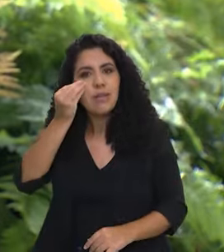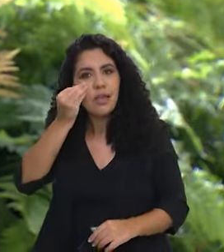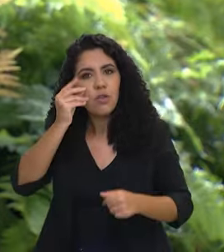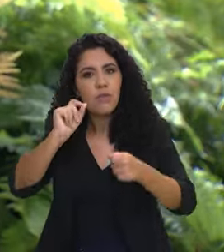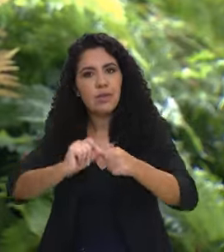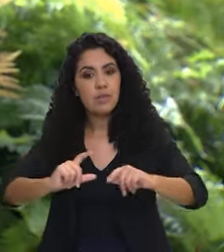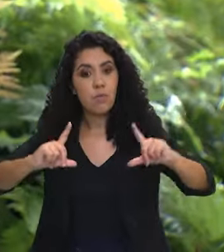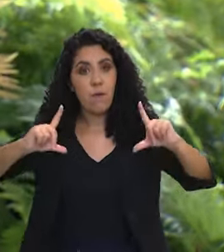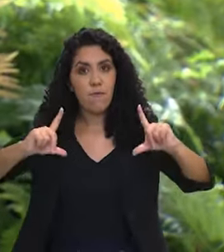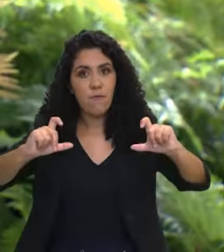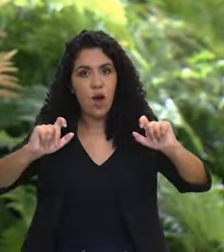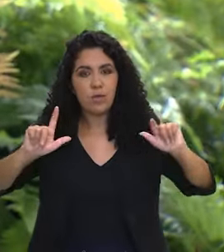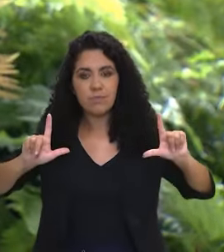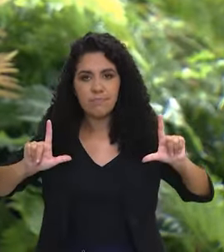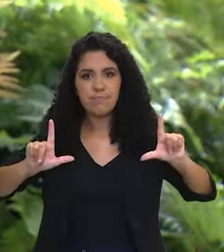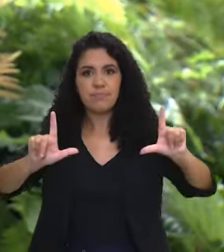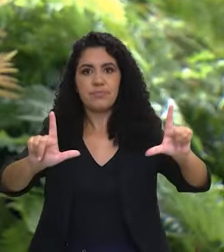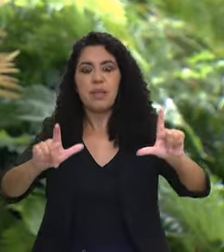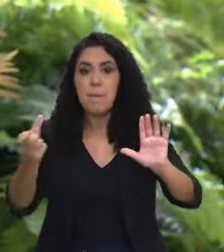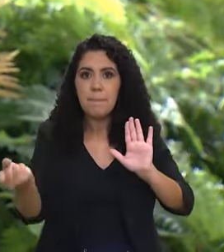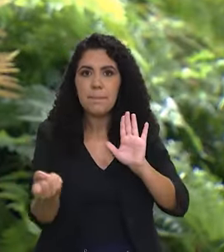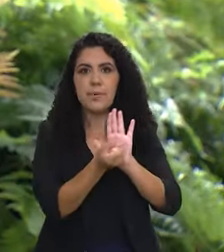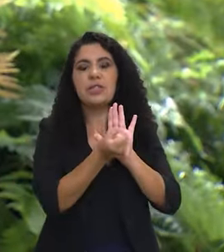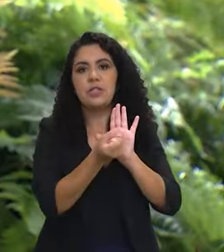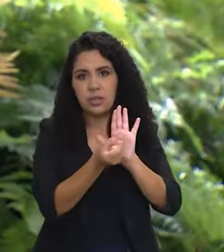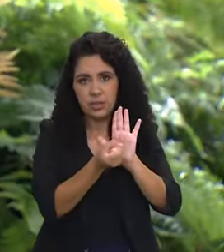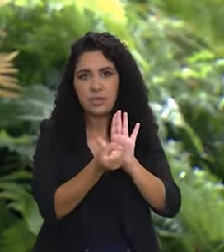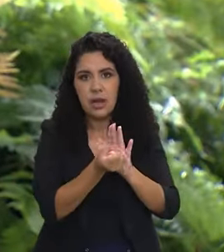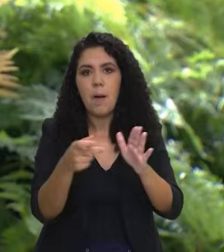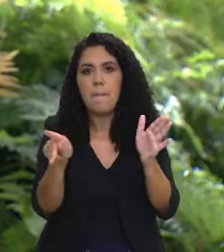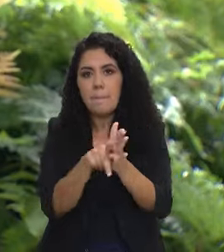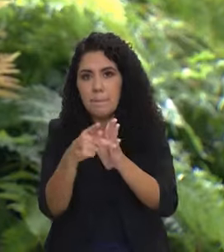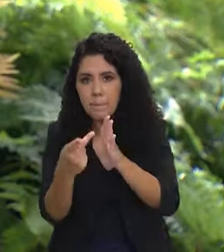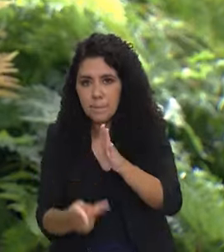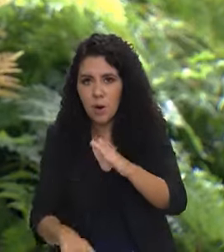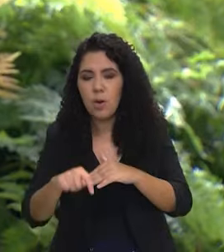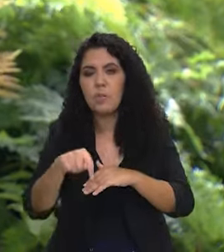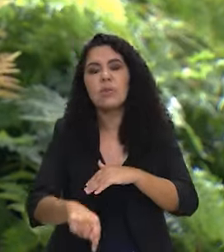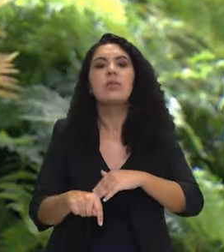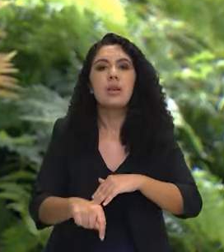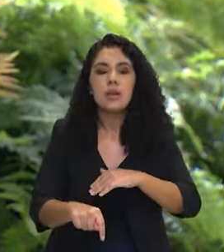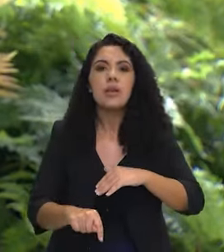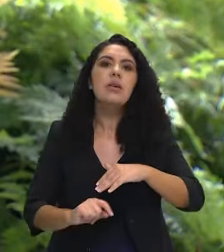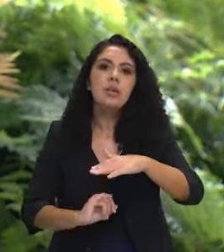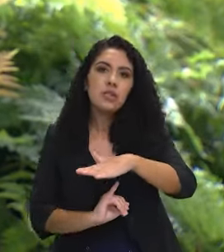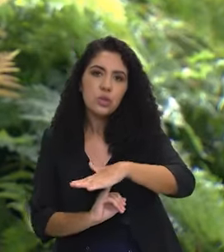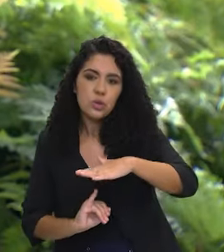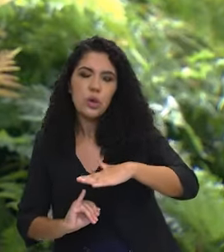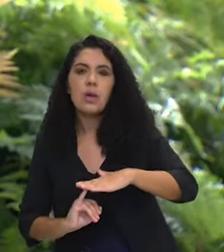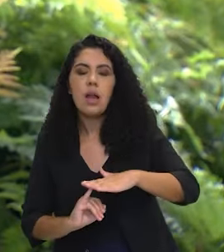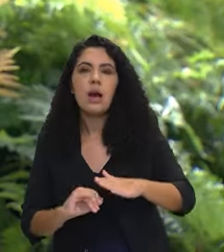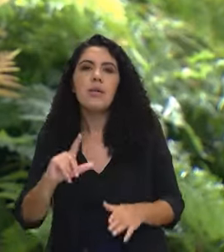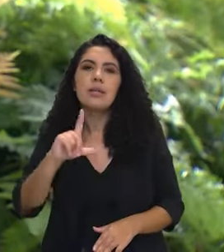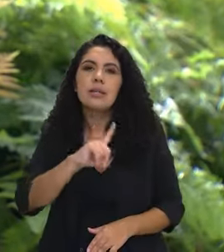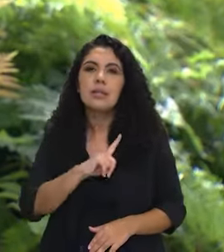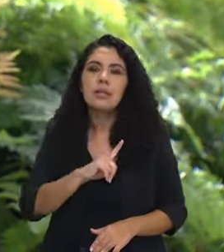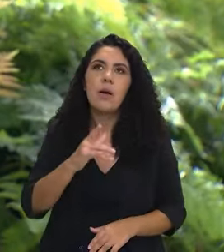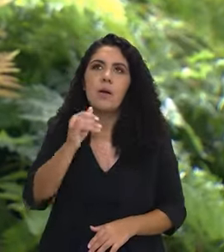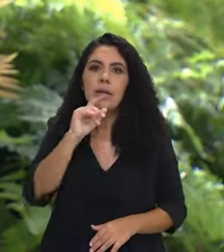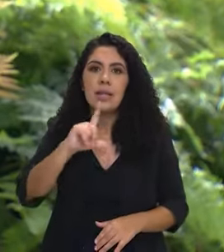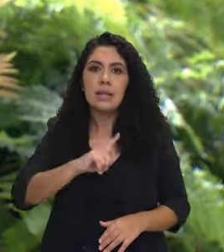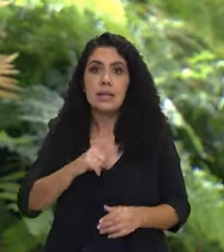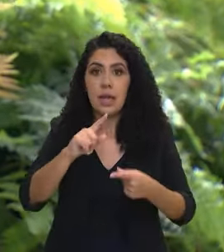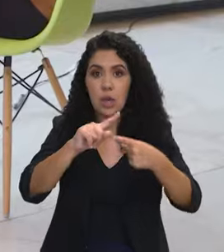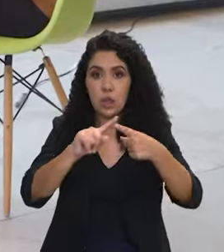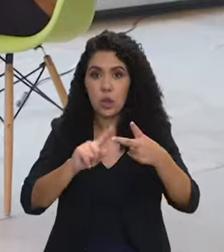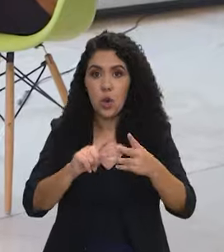da realidade. Eu acho que esse é o primeiro passo para a gente pensar soluções institucionalizadas. Então, nós temos 2